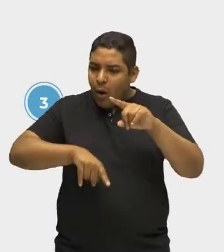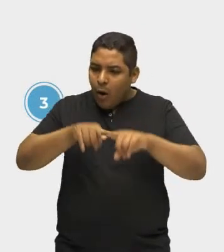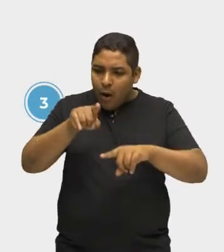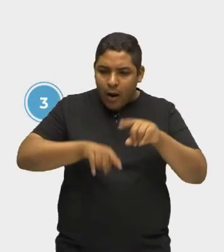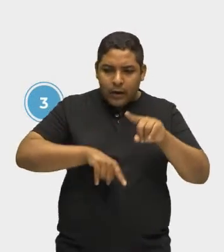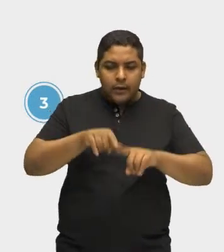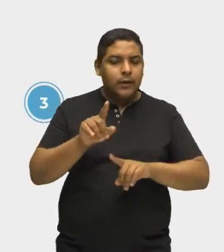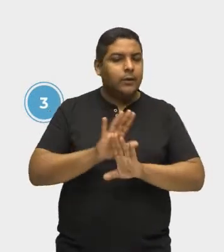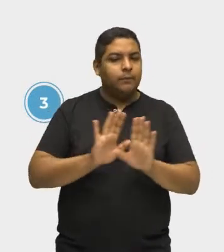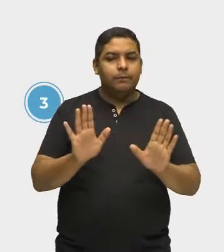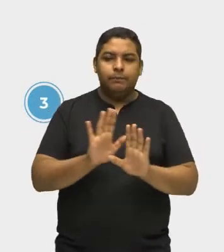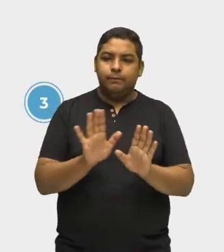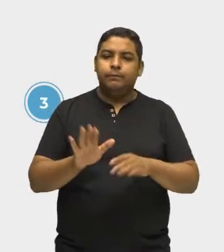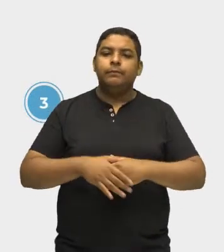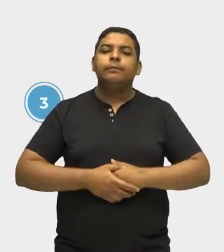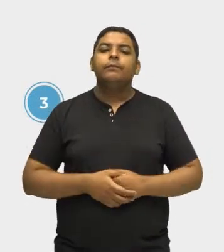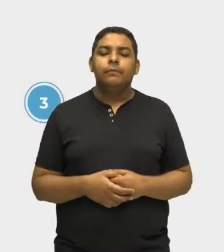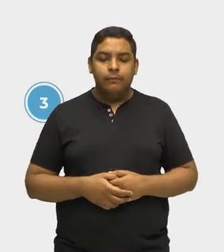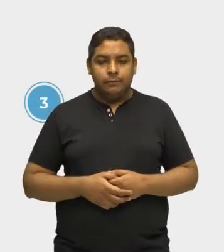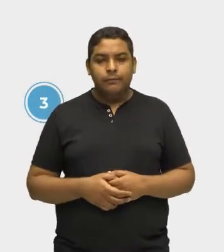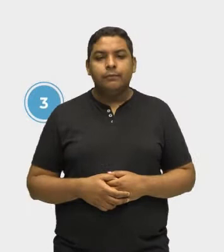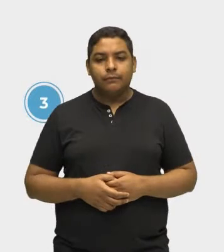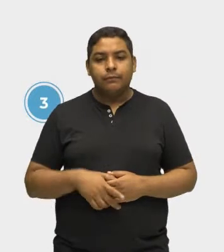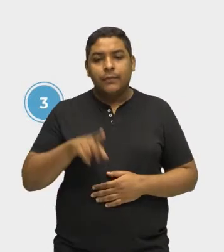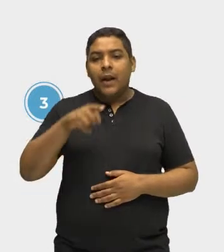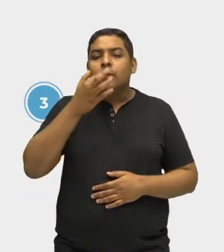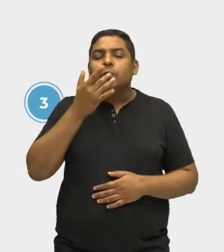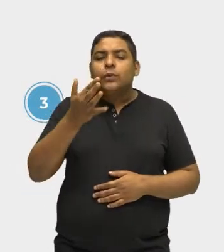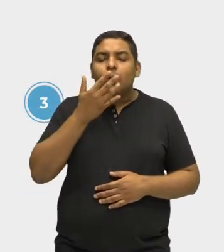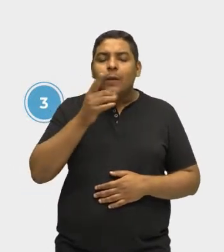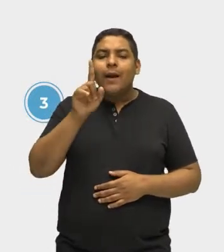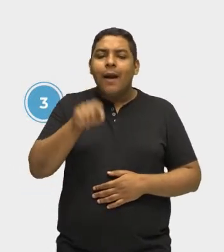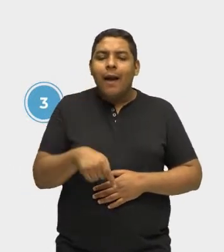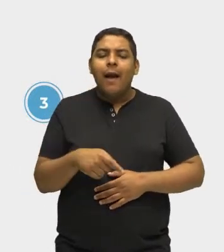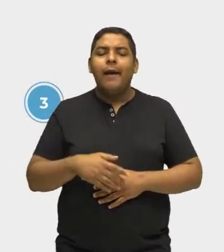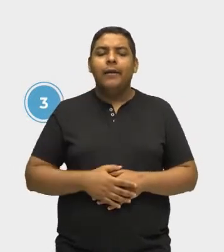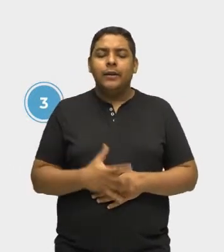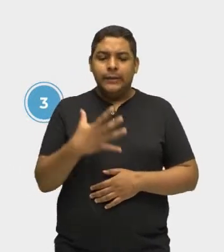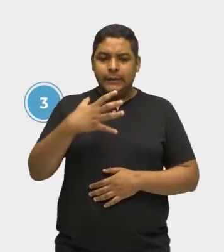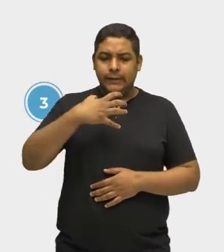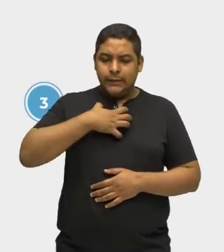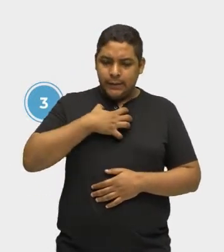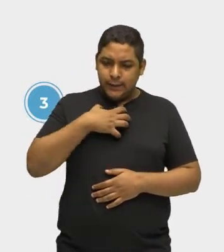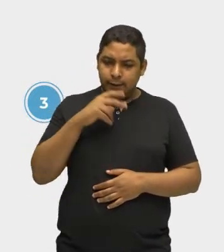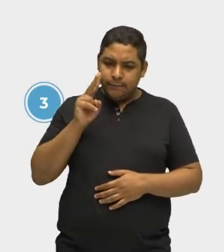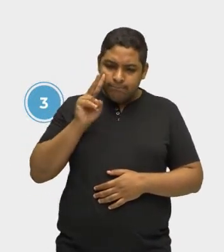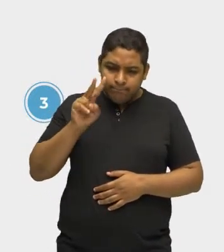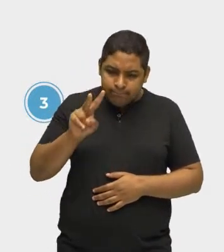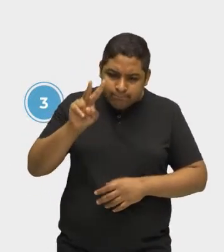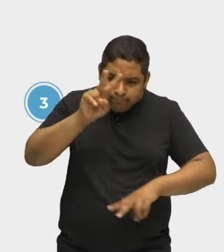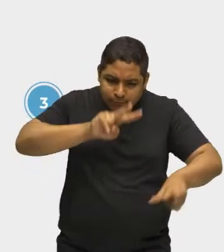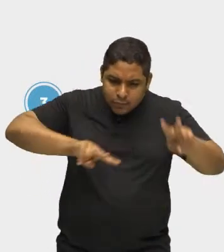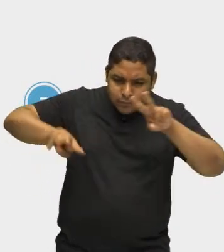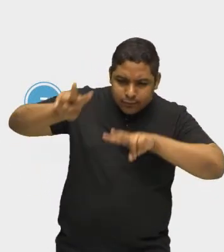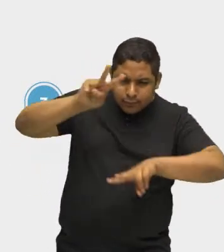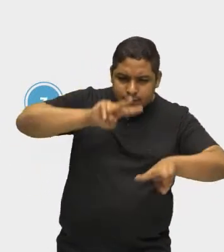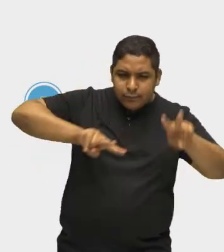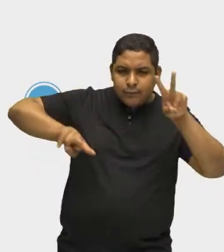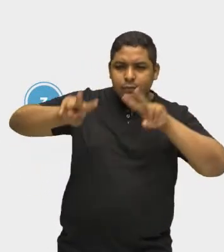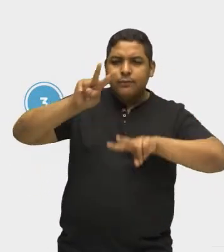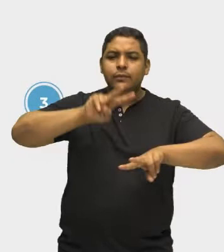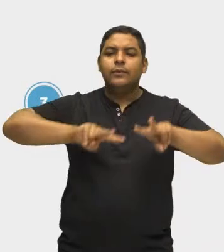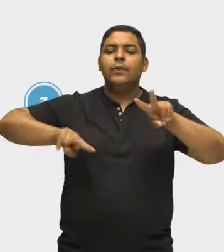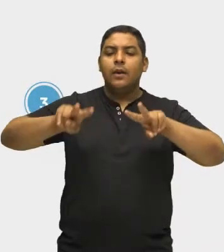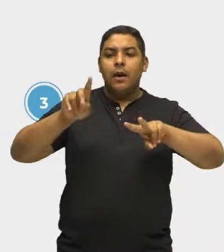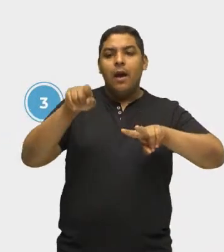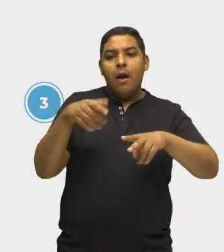cores seriam sensações produzidas pelos nossos olhos e não algo que existe